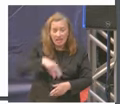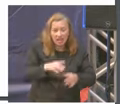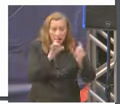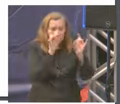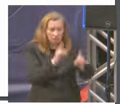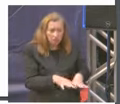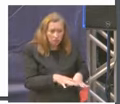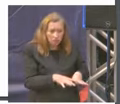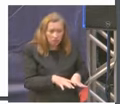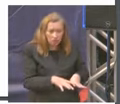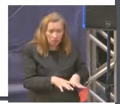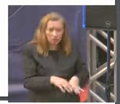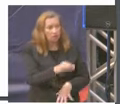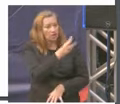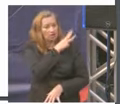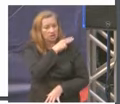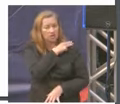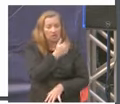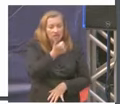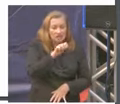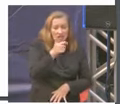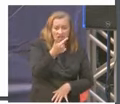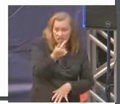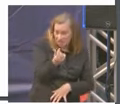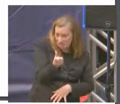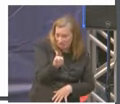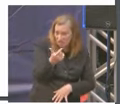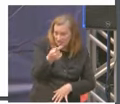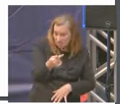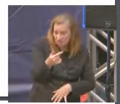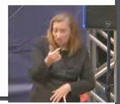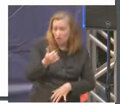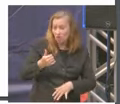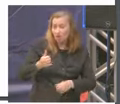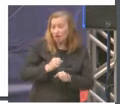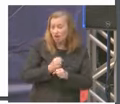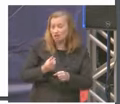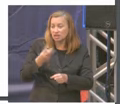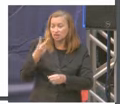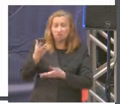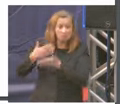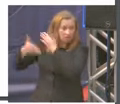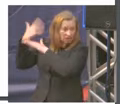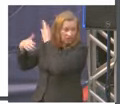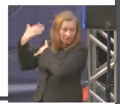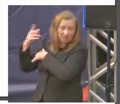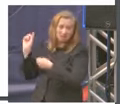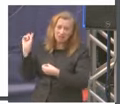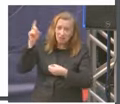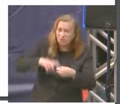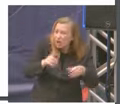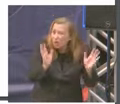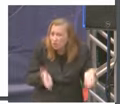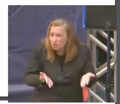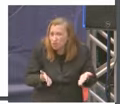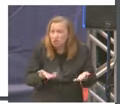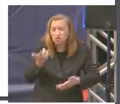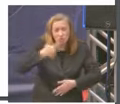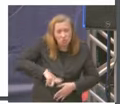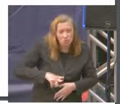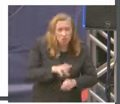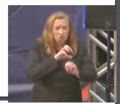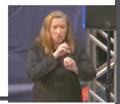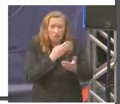15, 16, 17 anos, há 10 anos atrás, tem 27, 28, 29, vai voltar para uma sala de aula?